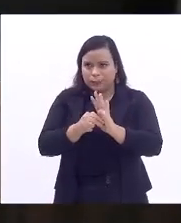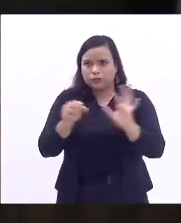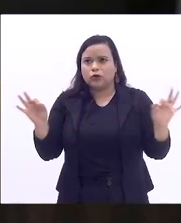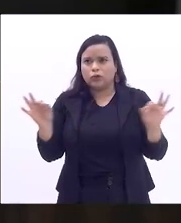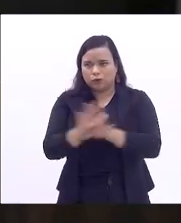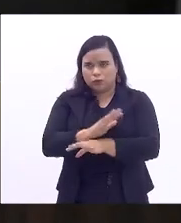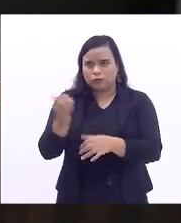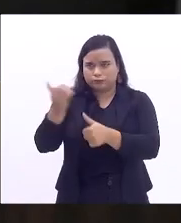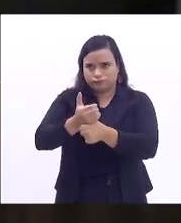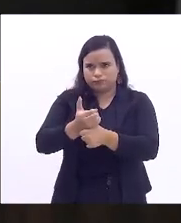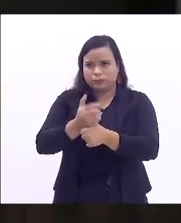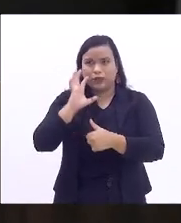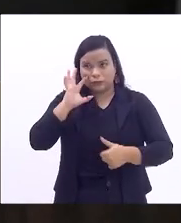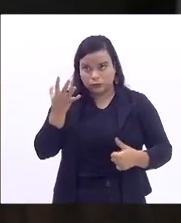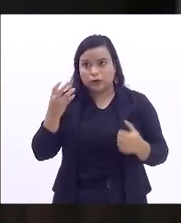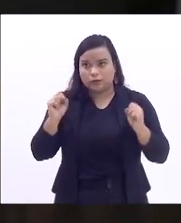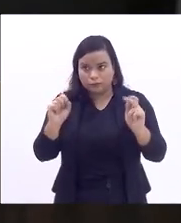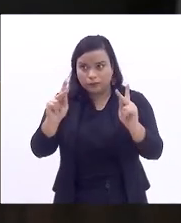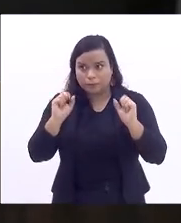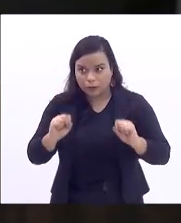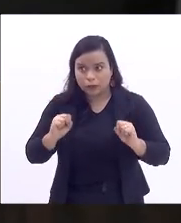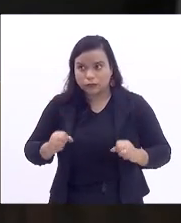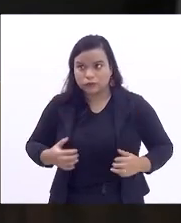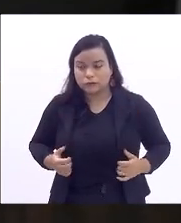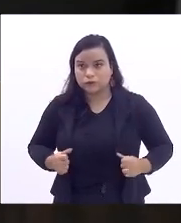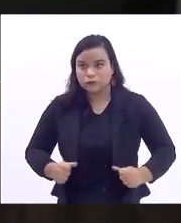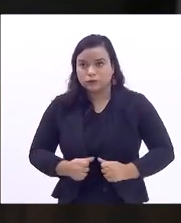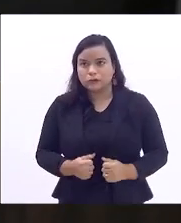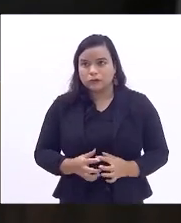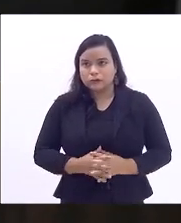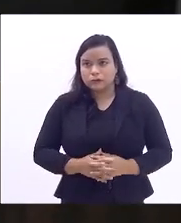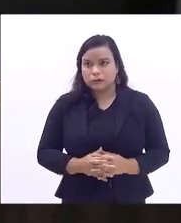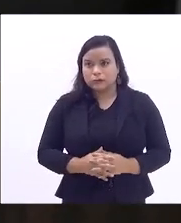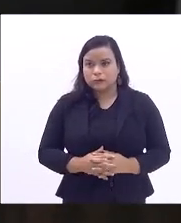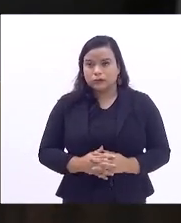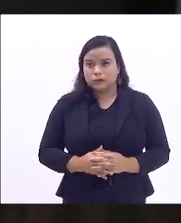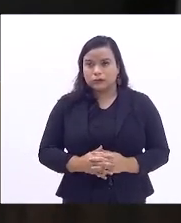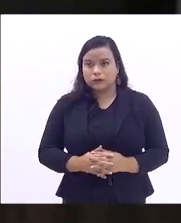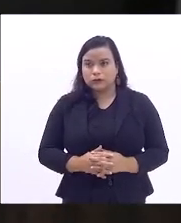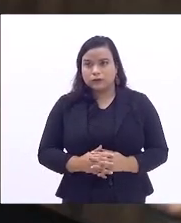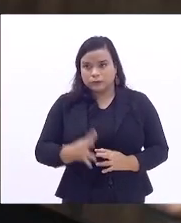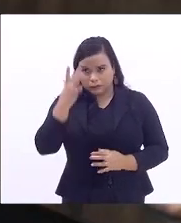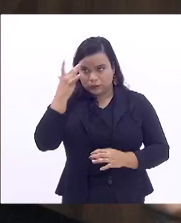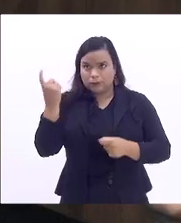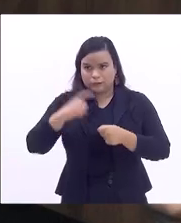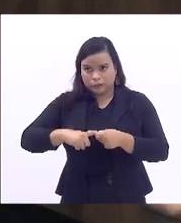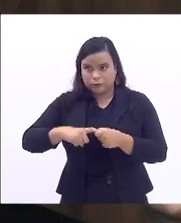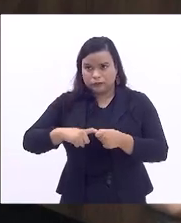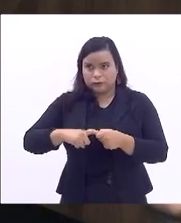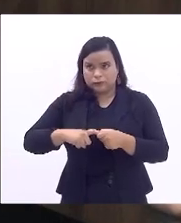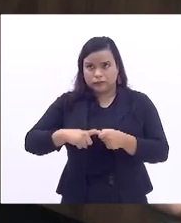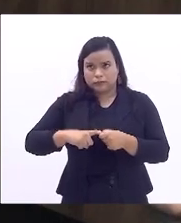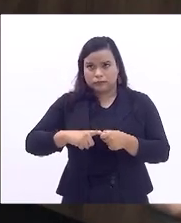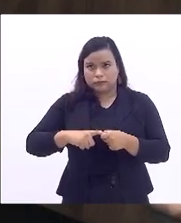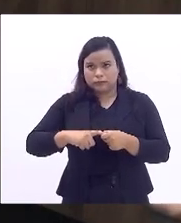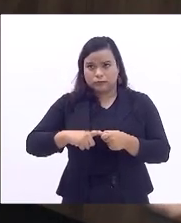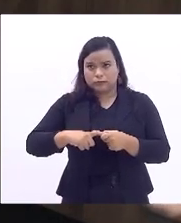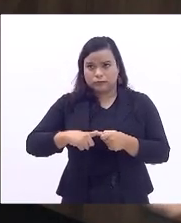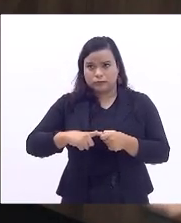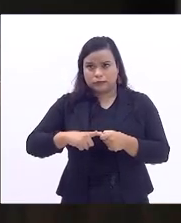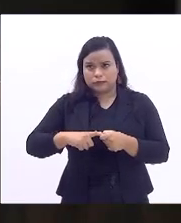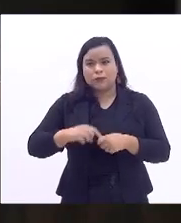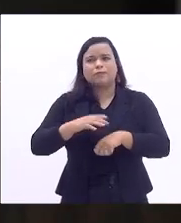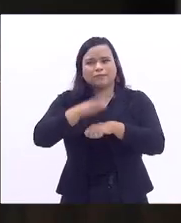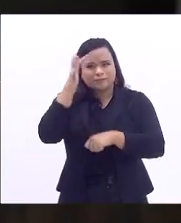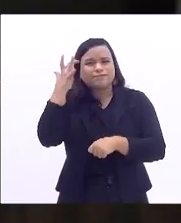o substantivo e resolve essa questão pode ser e amanhã volto seu presente mas